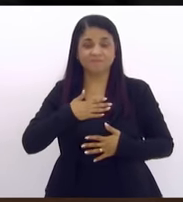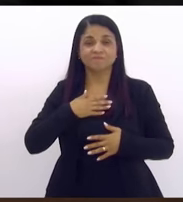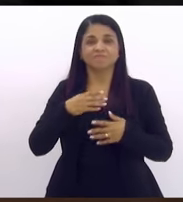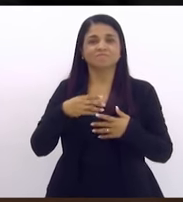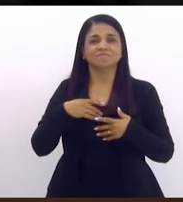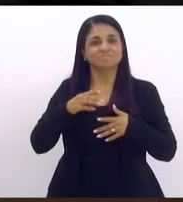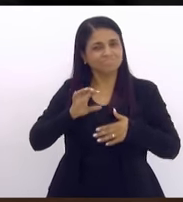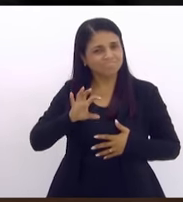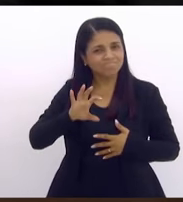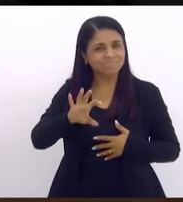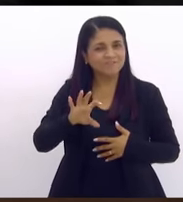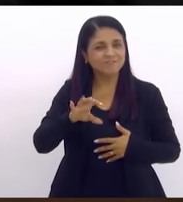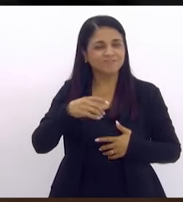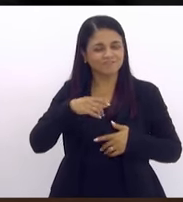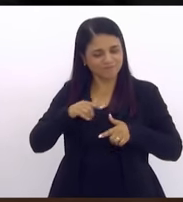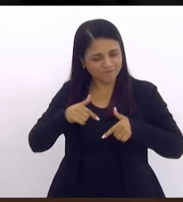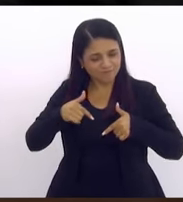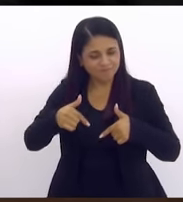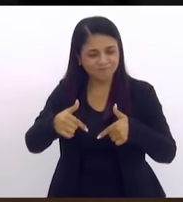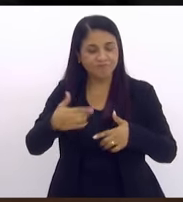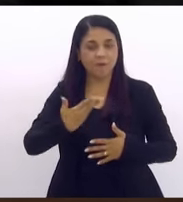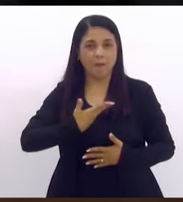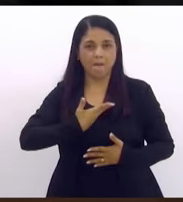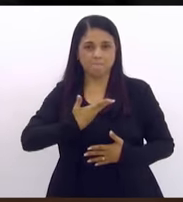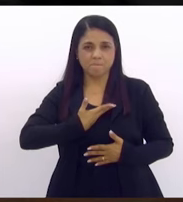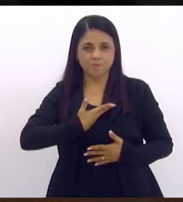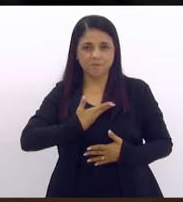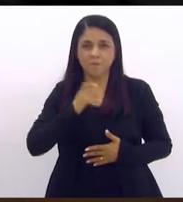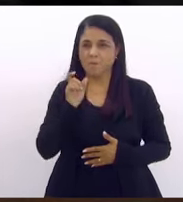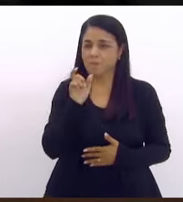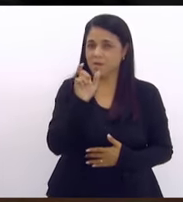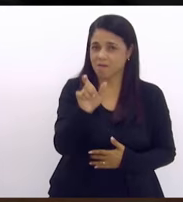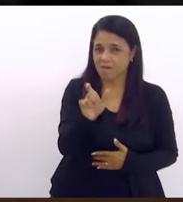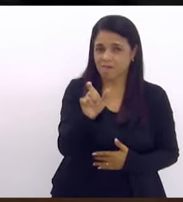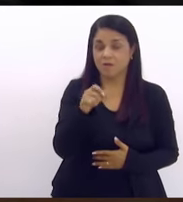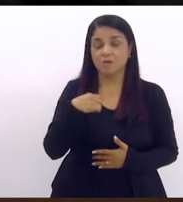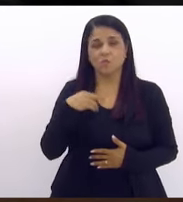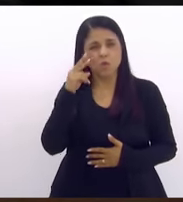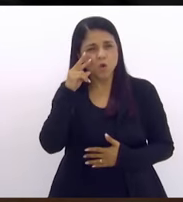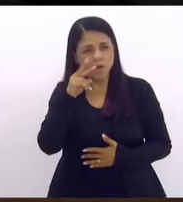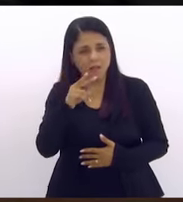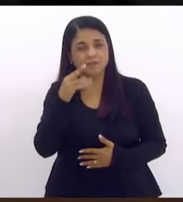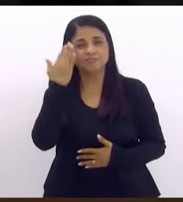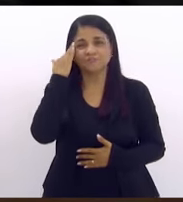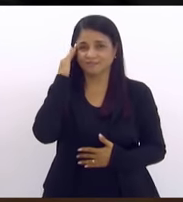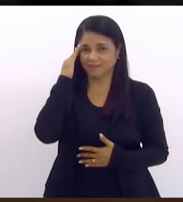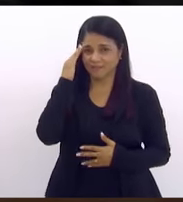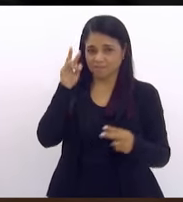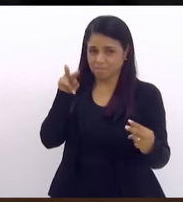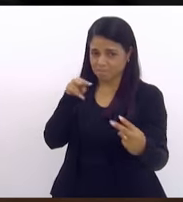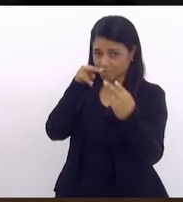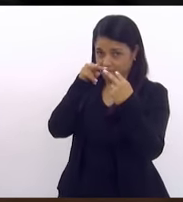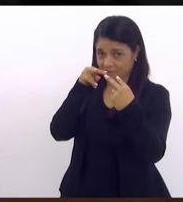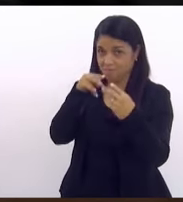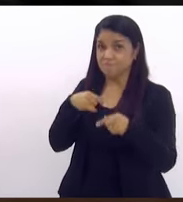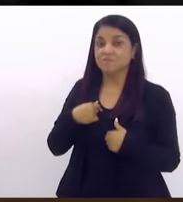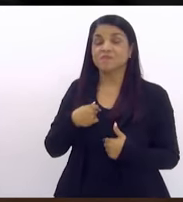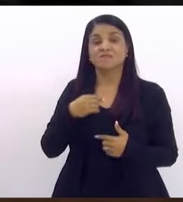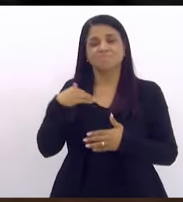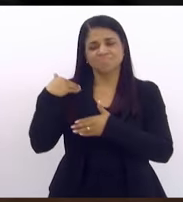gesto solidário a palavra amiga o olhar de compreensão Pois é iva a essa altura do